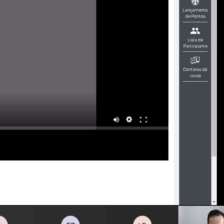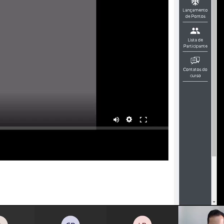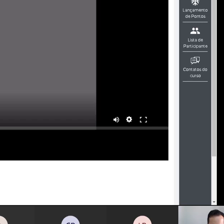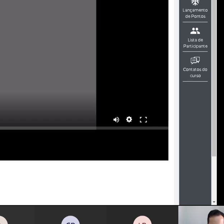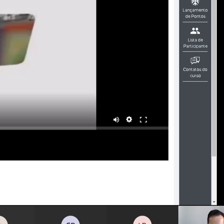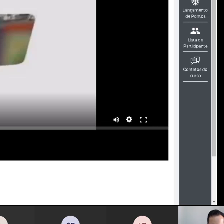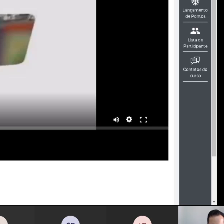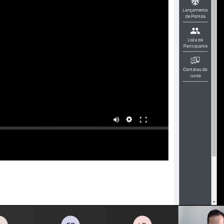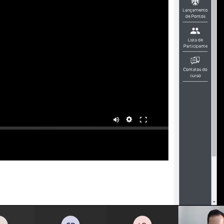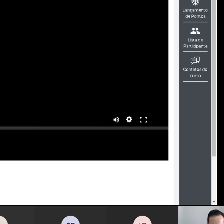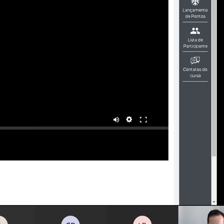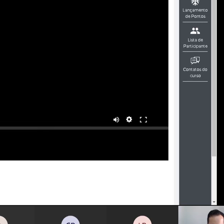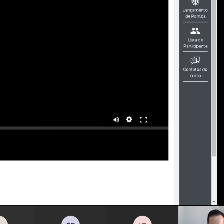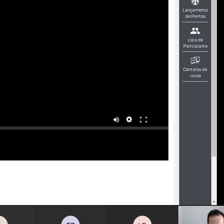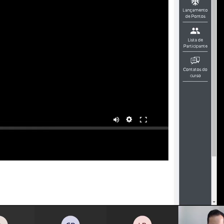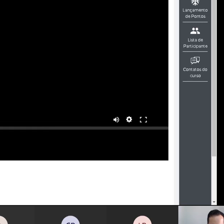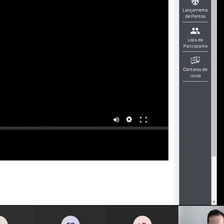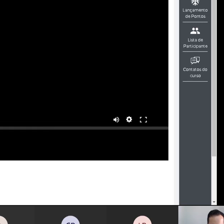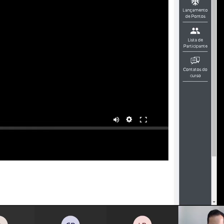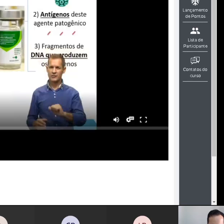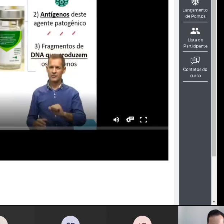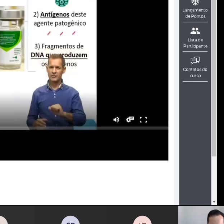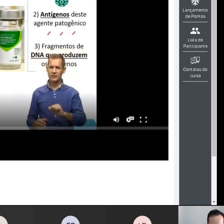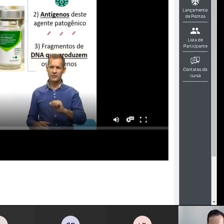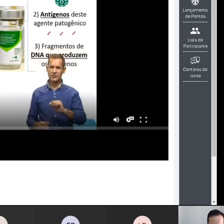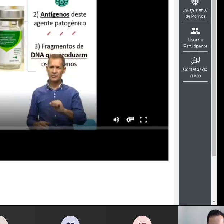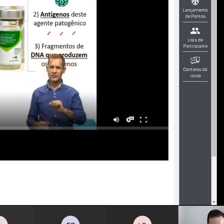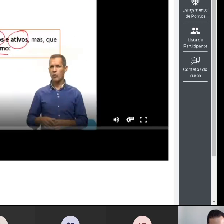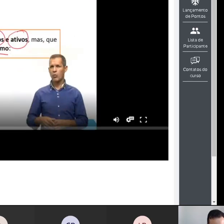E aqui a partir, né, atenuados,